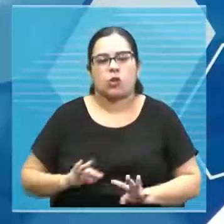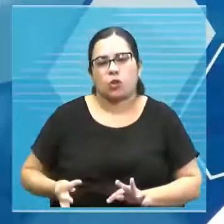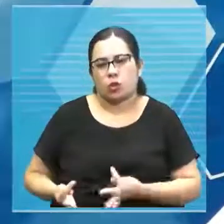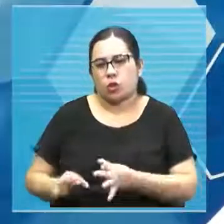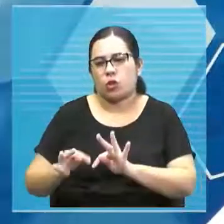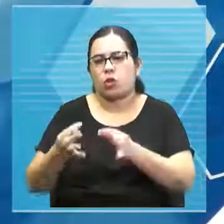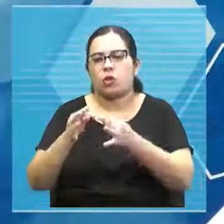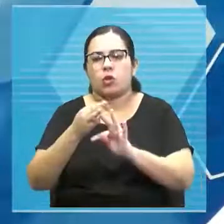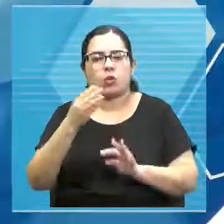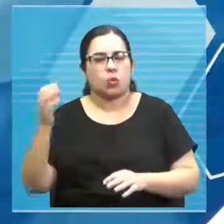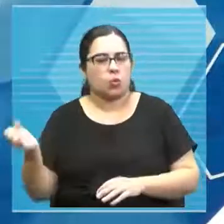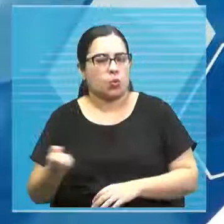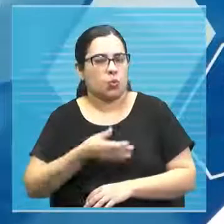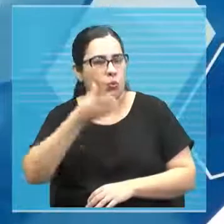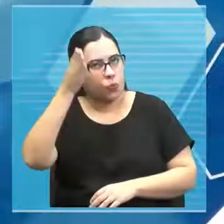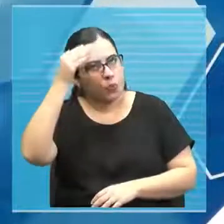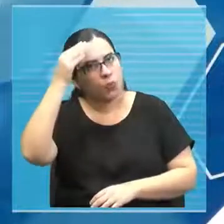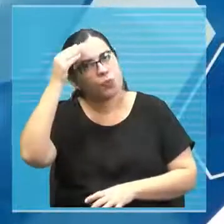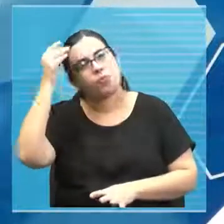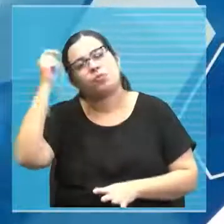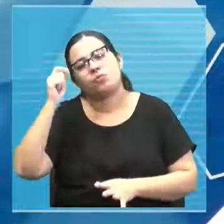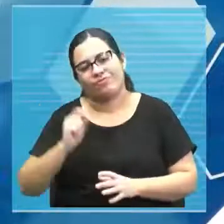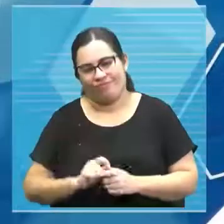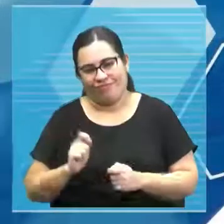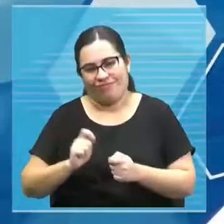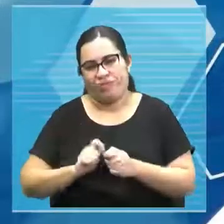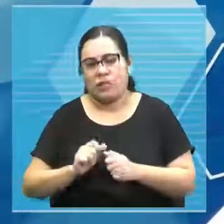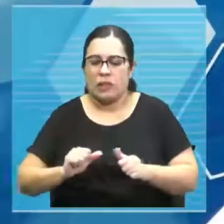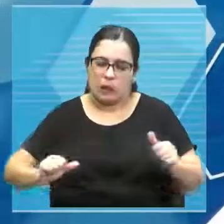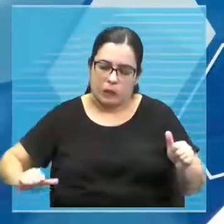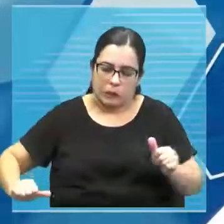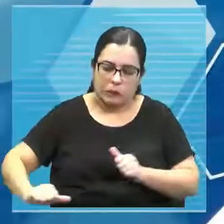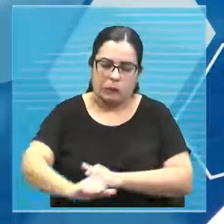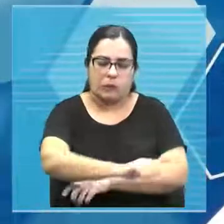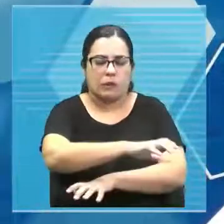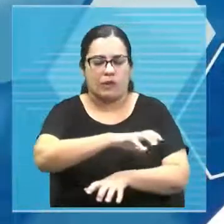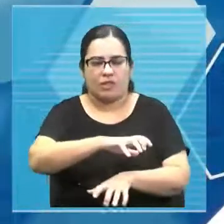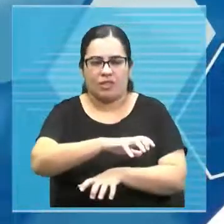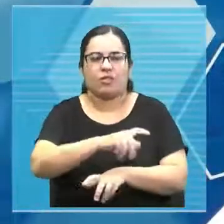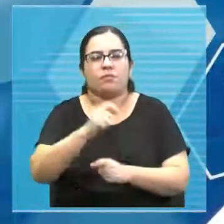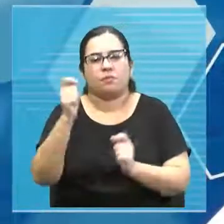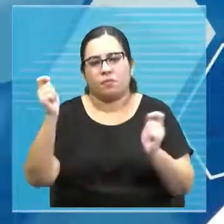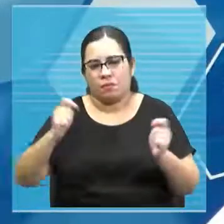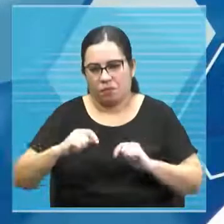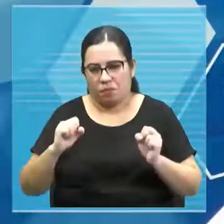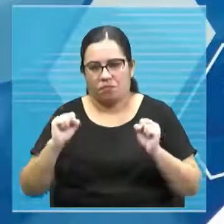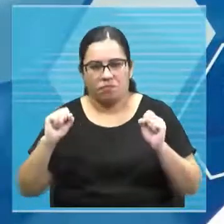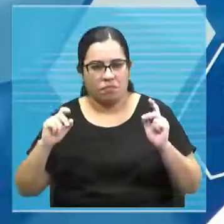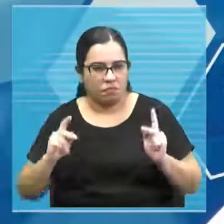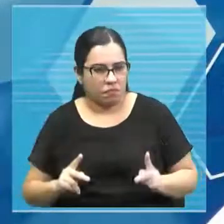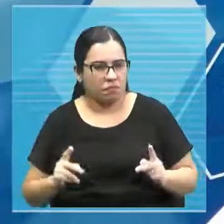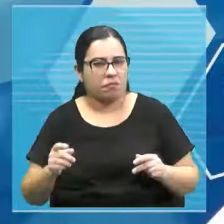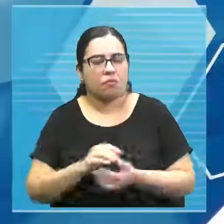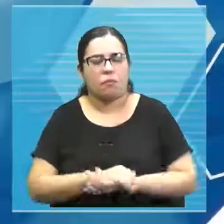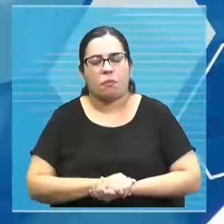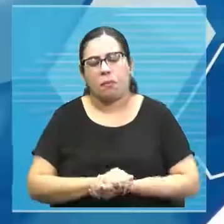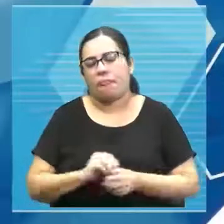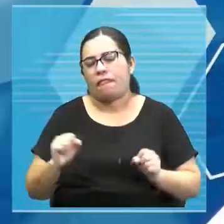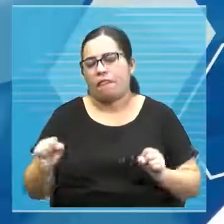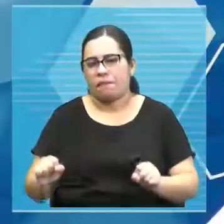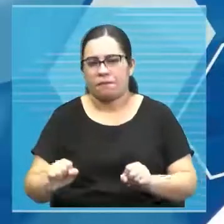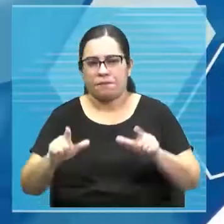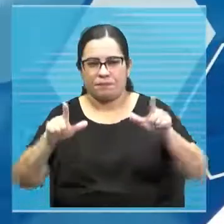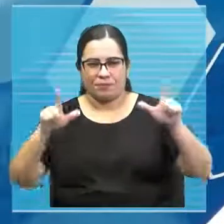inovações e novos conhecimentos e aí a gente muda o jogo tá bom beleza pode ampliar O